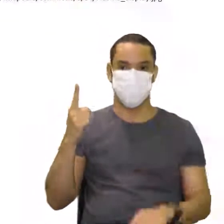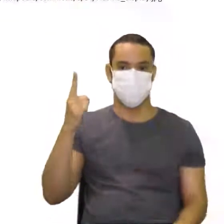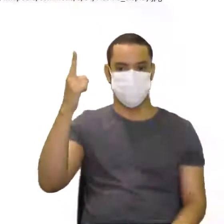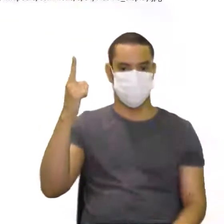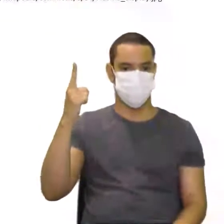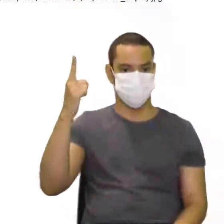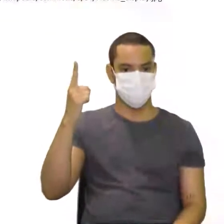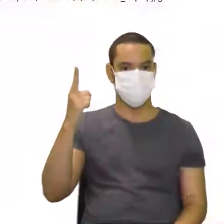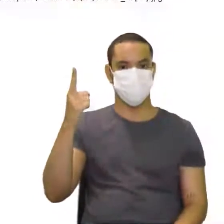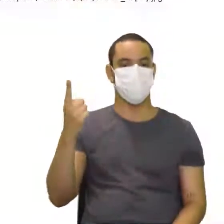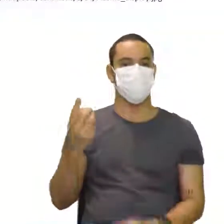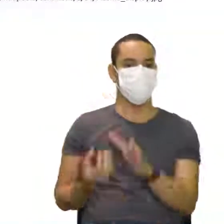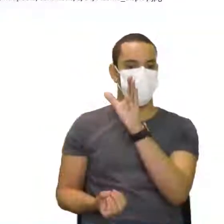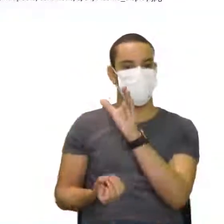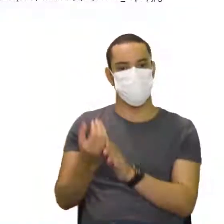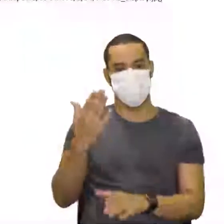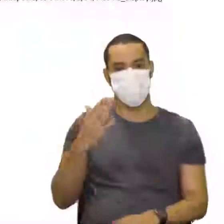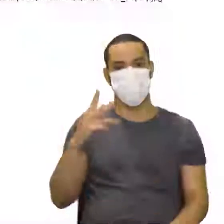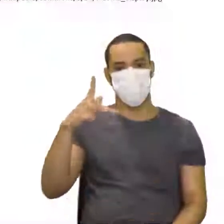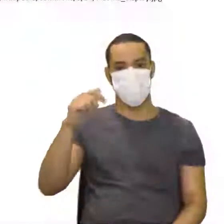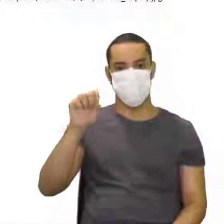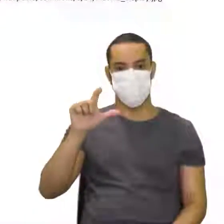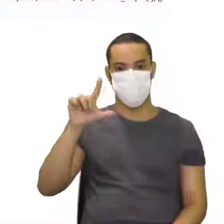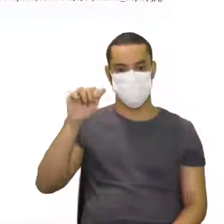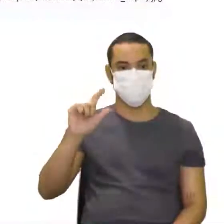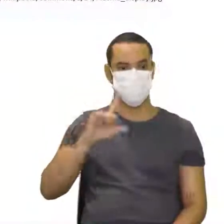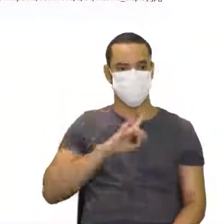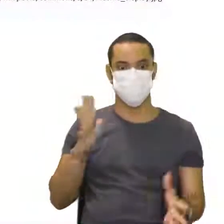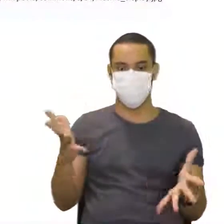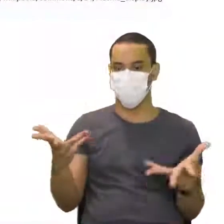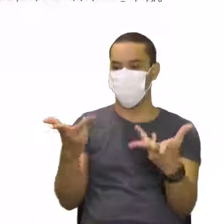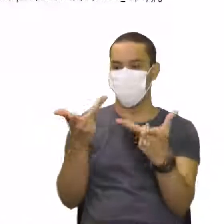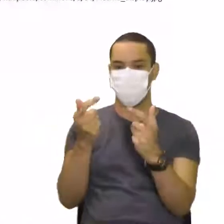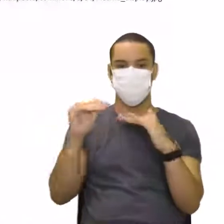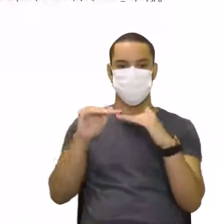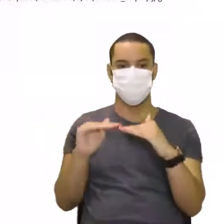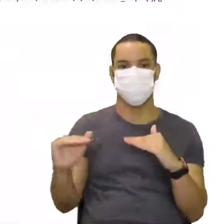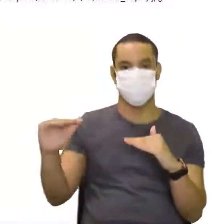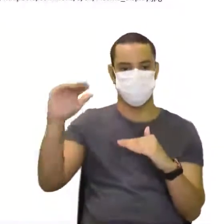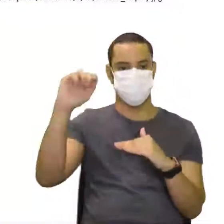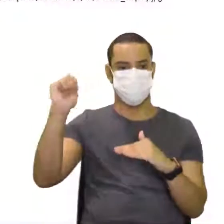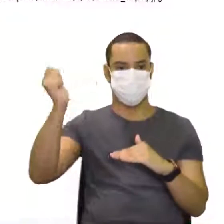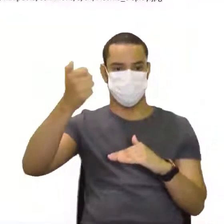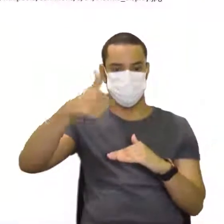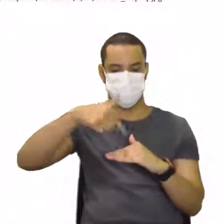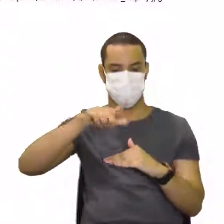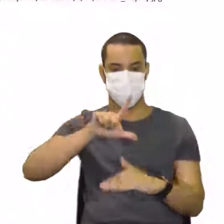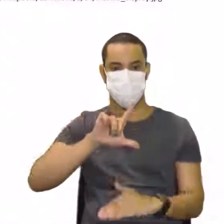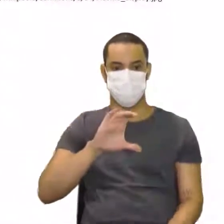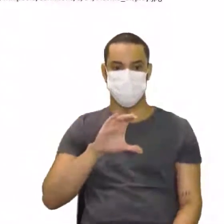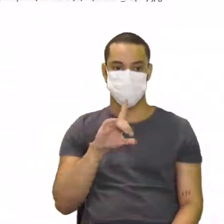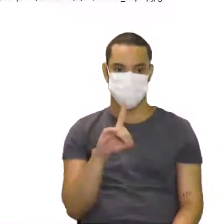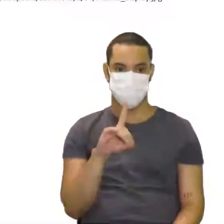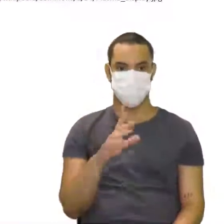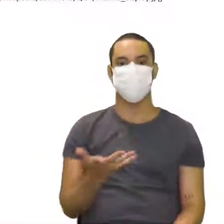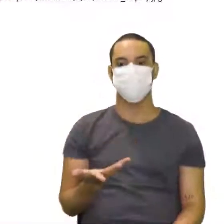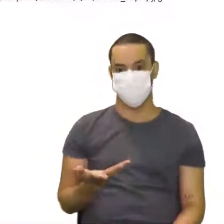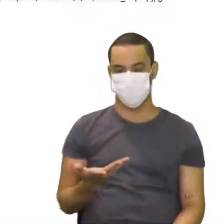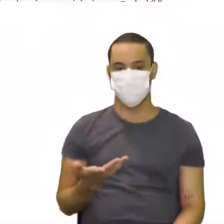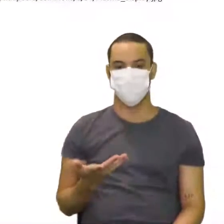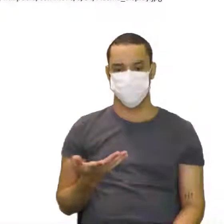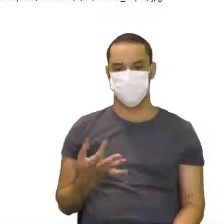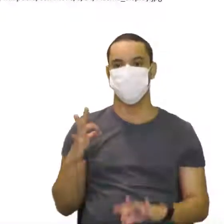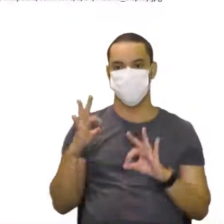as imagens geradas pela TV de plasma possuem qualidade superior àquelas geradas pela TV de tecnologia LCD,